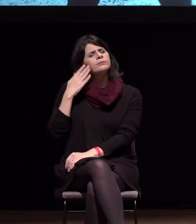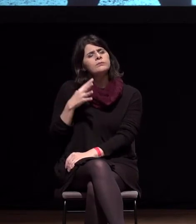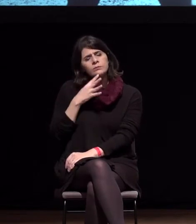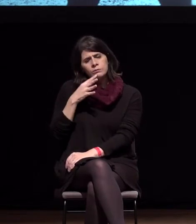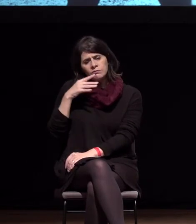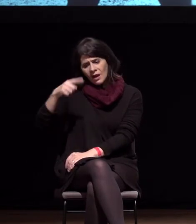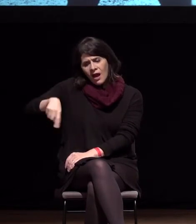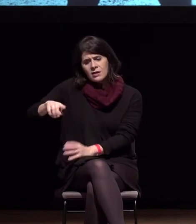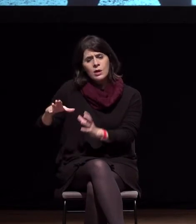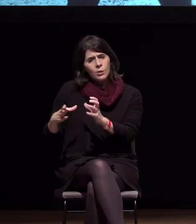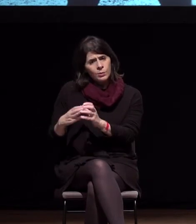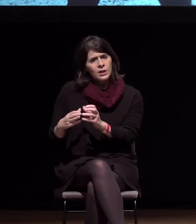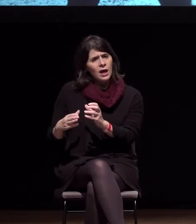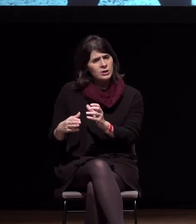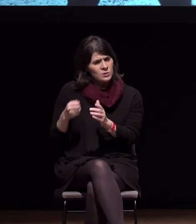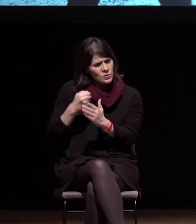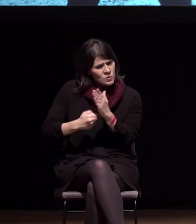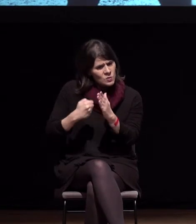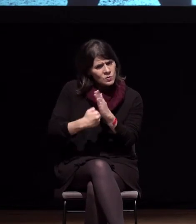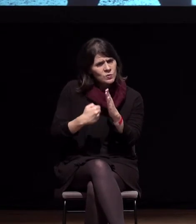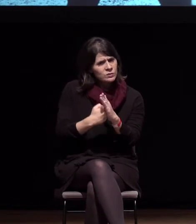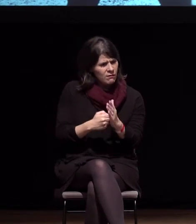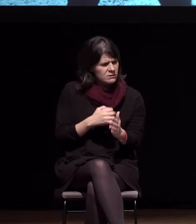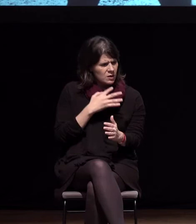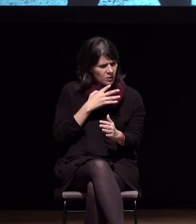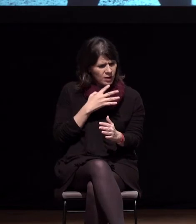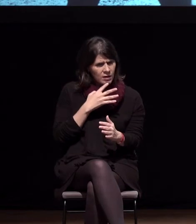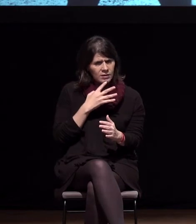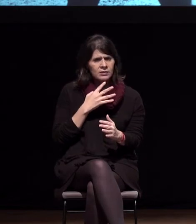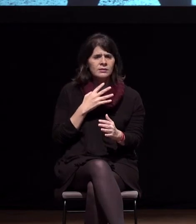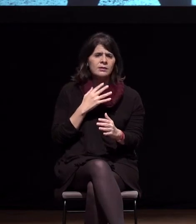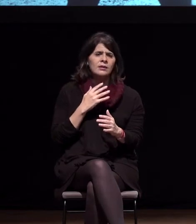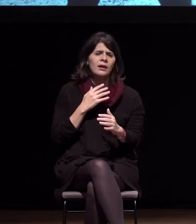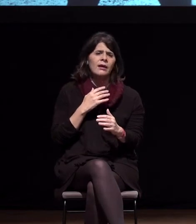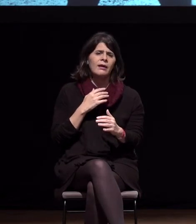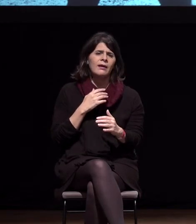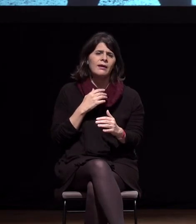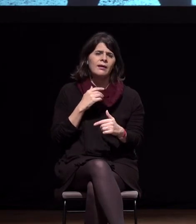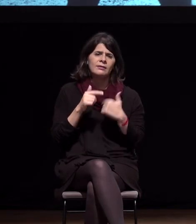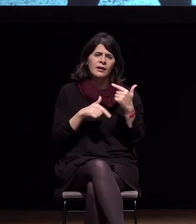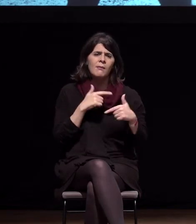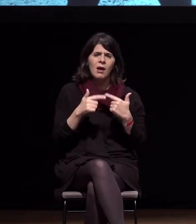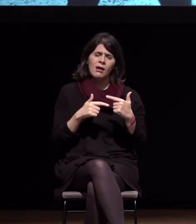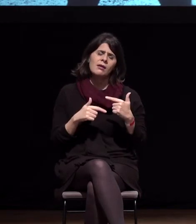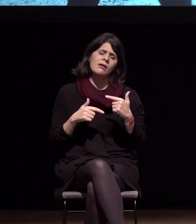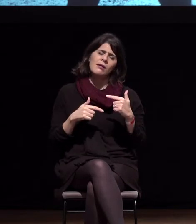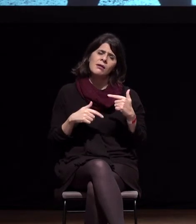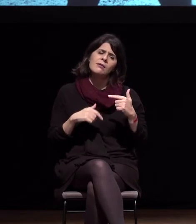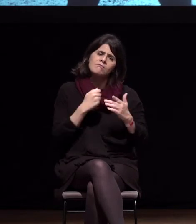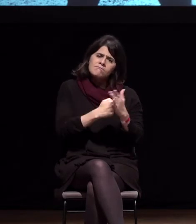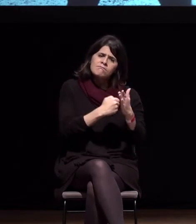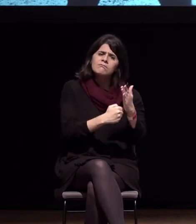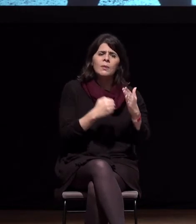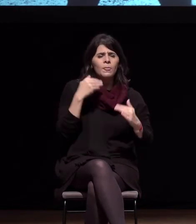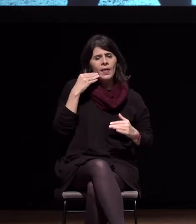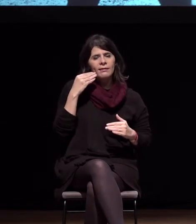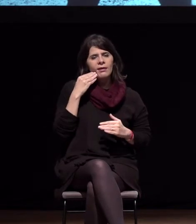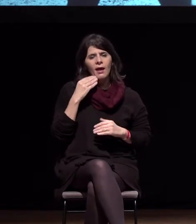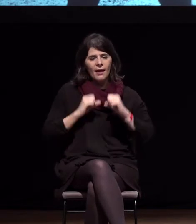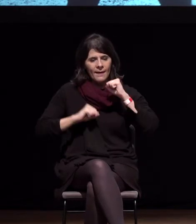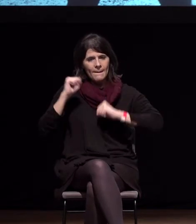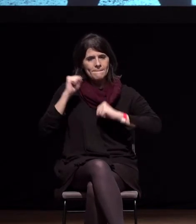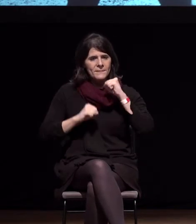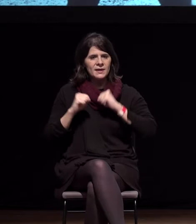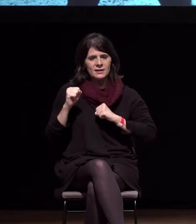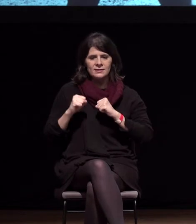dessa comunidade cultural que batalha por aquela empresa de cimento abandonada. E se você tem alguma ideia para ajudar a